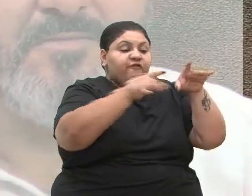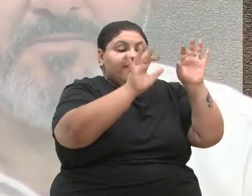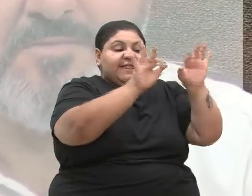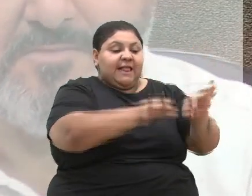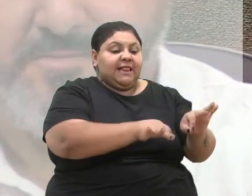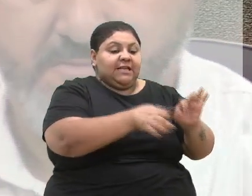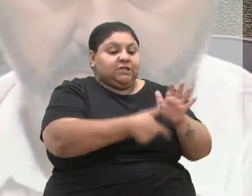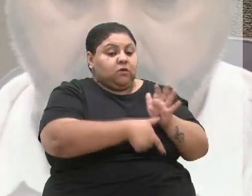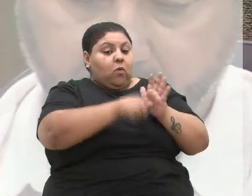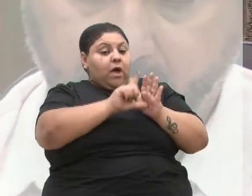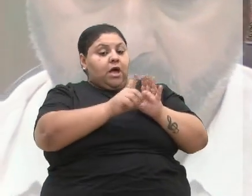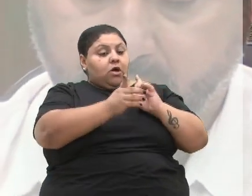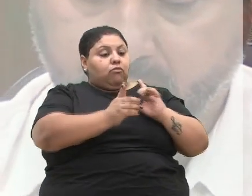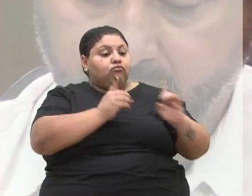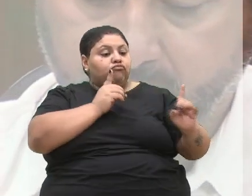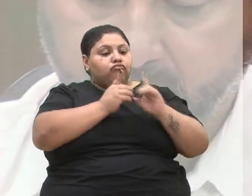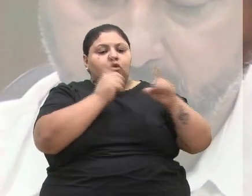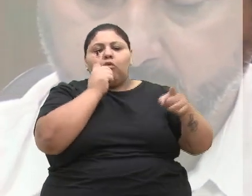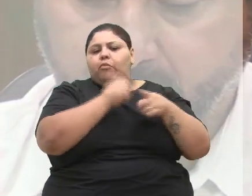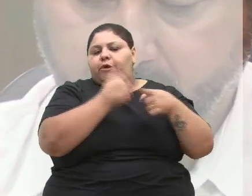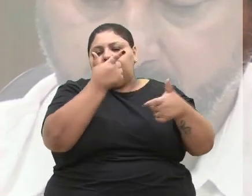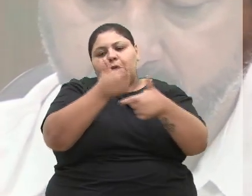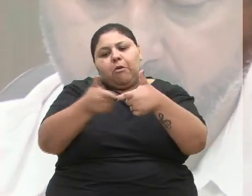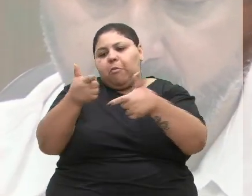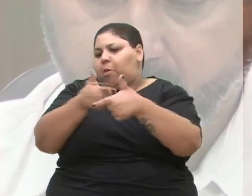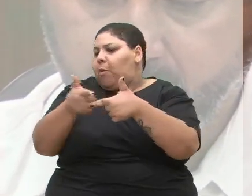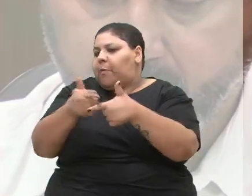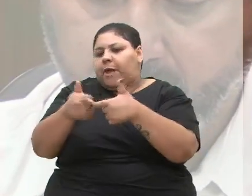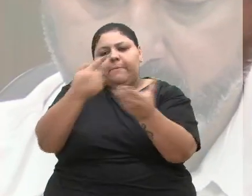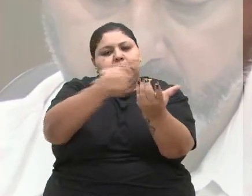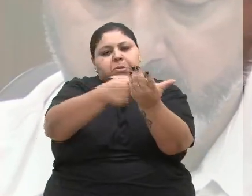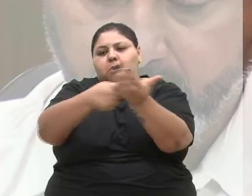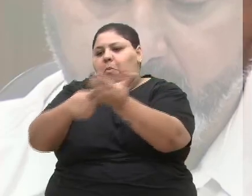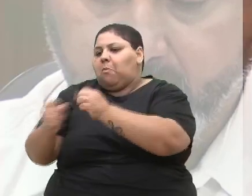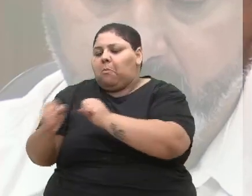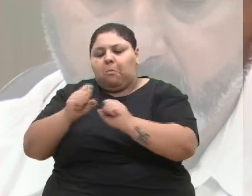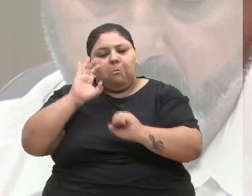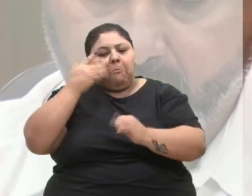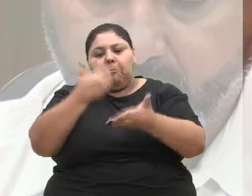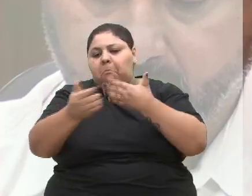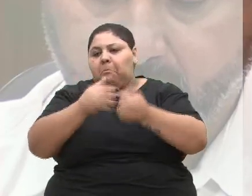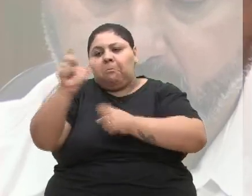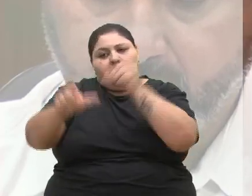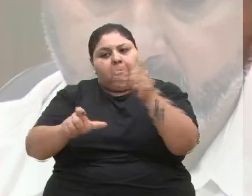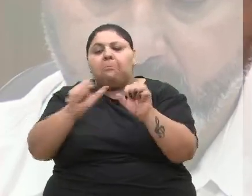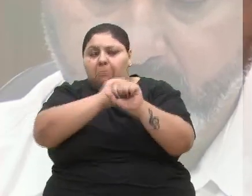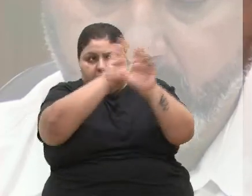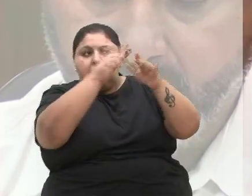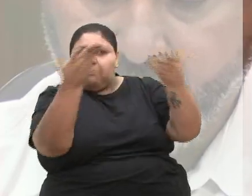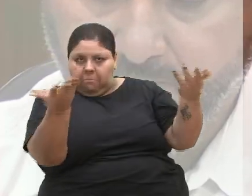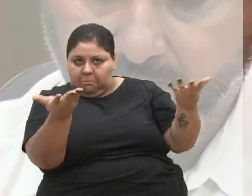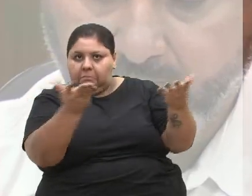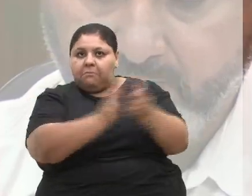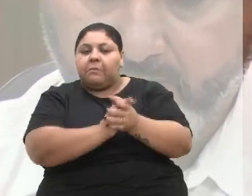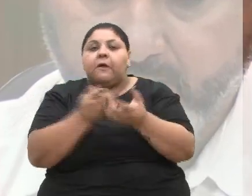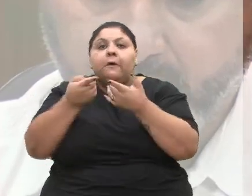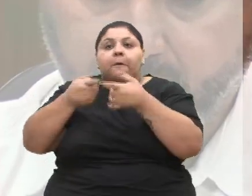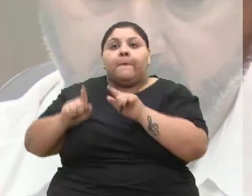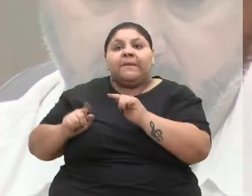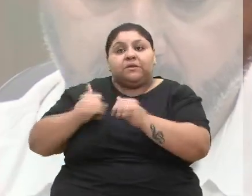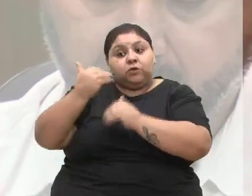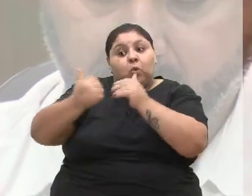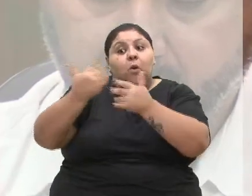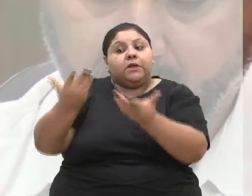a sua consulta por um imprevisto que pode acontecer com qualquer pessoa, que fique bem claro isso. Mas